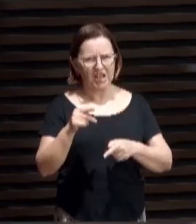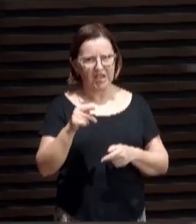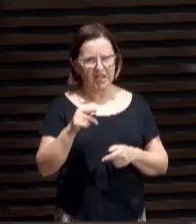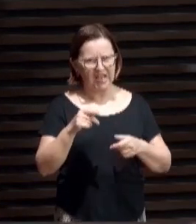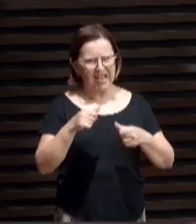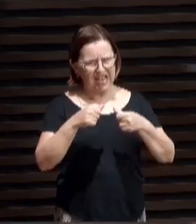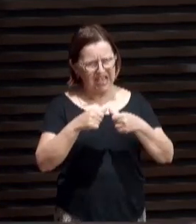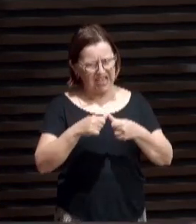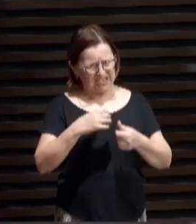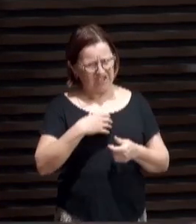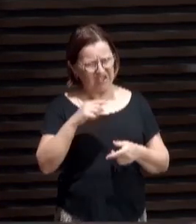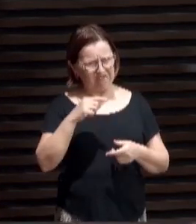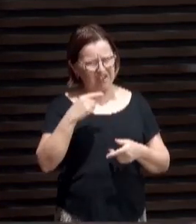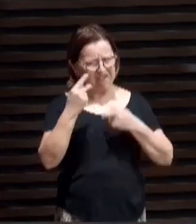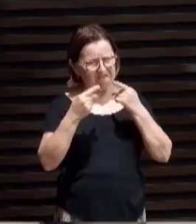sumo sacerdote?